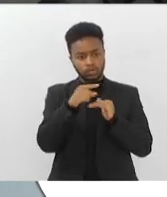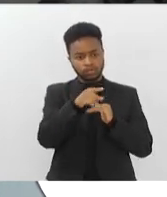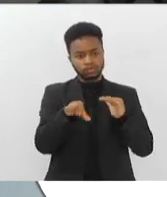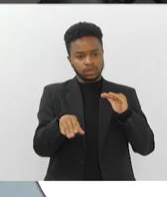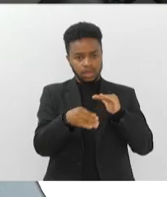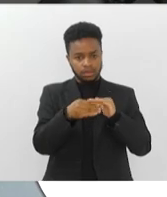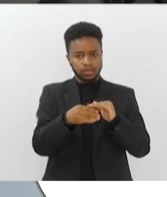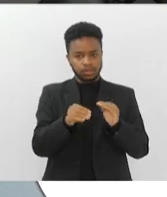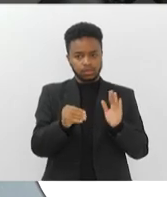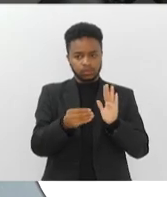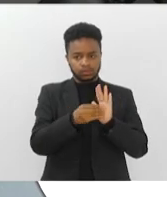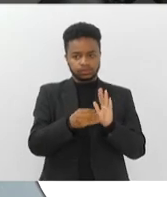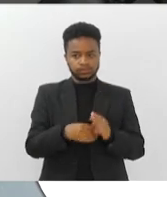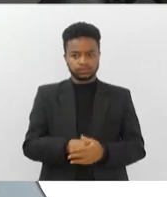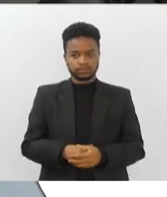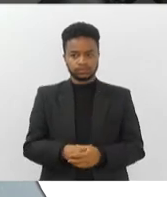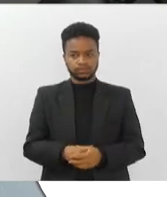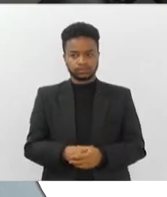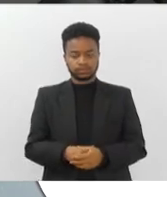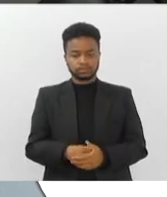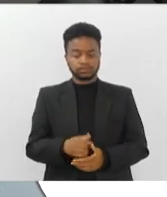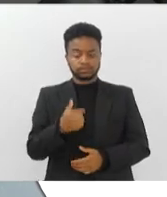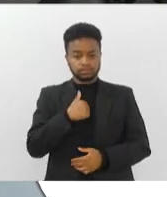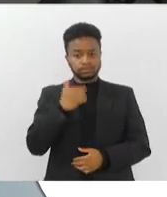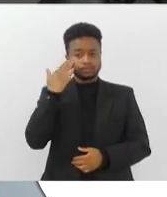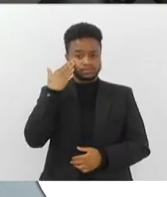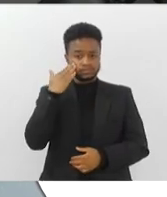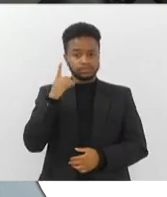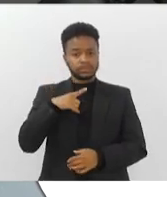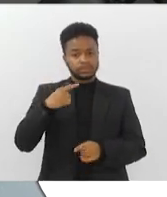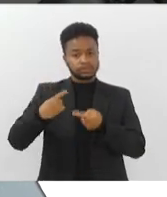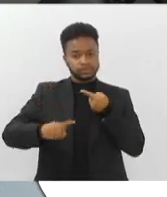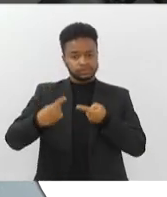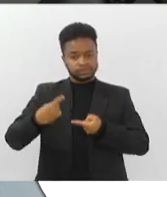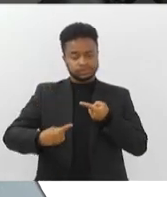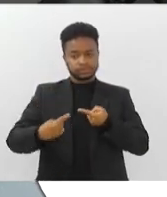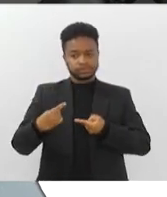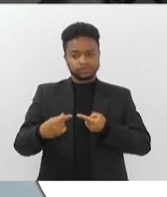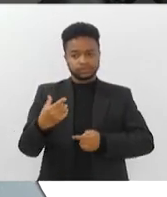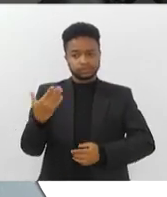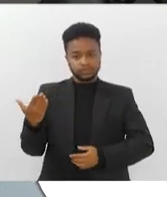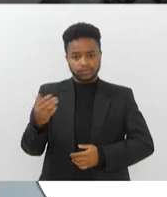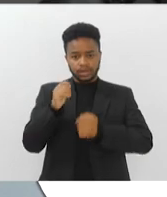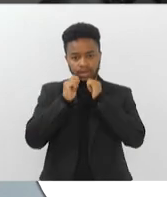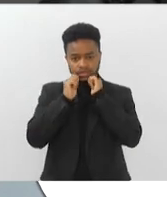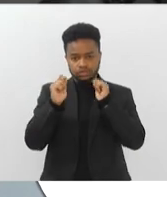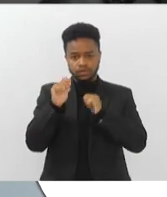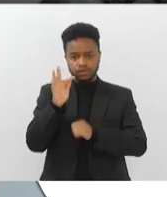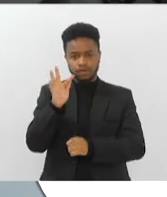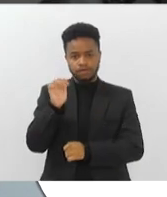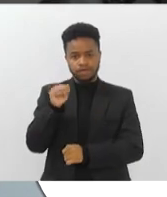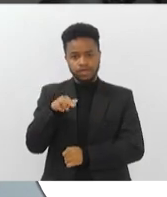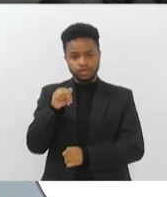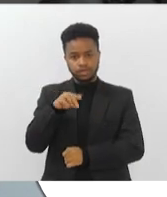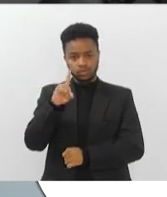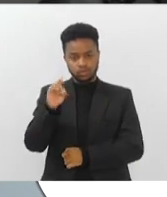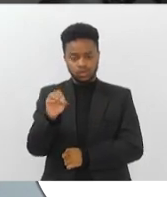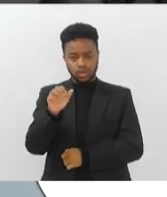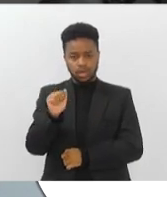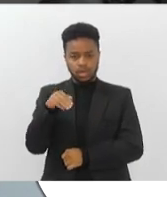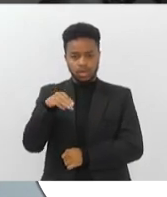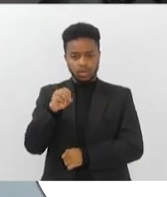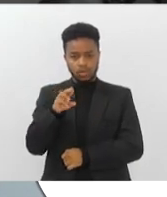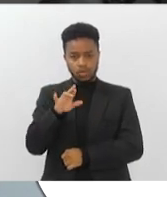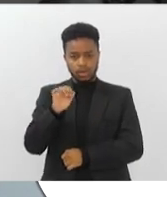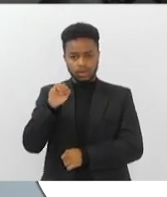emenda... Eu sei que aqui uma polêmica com o nosso assessor, Fernando Amorim,